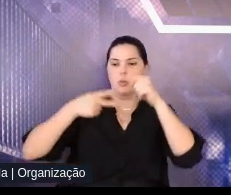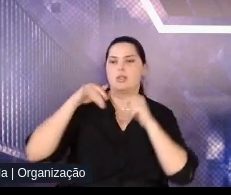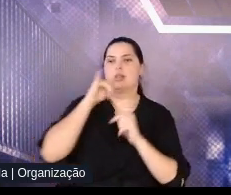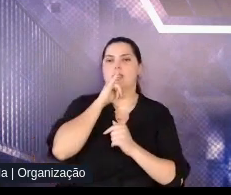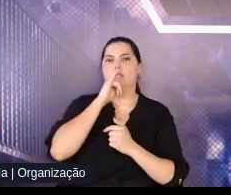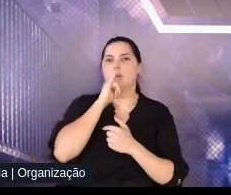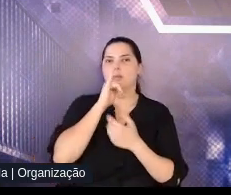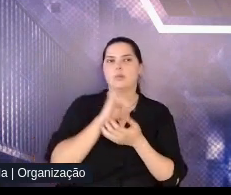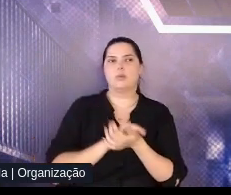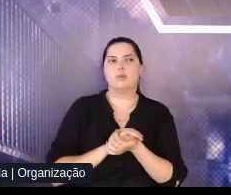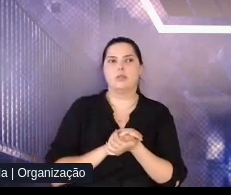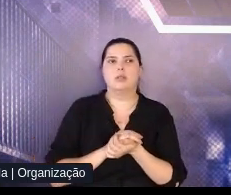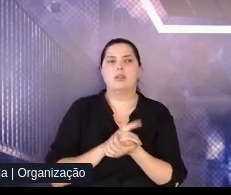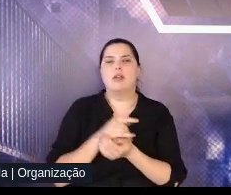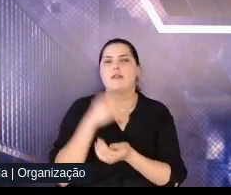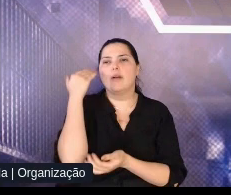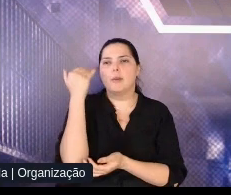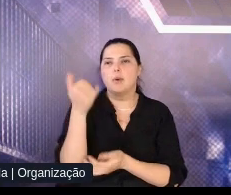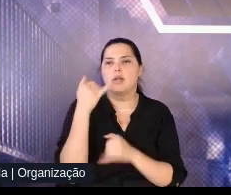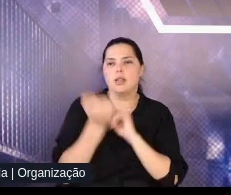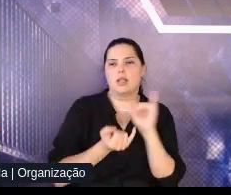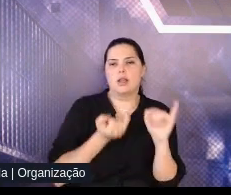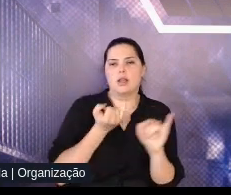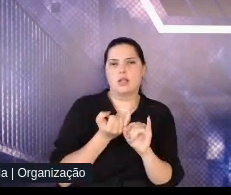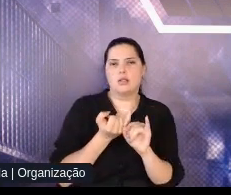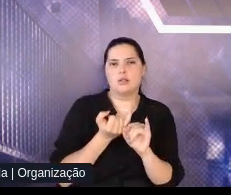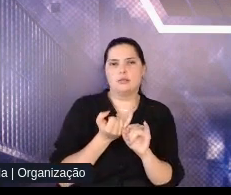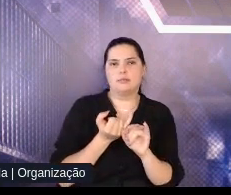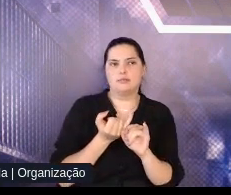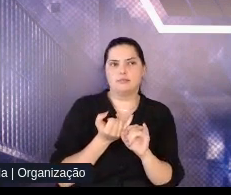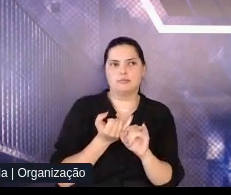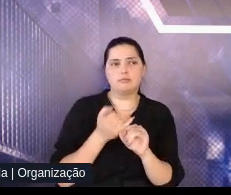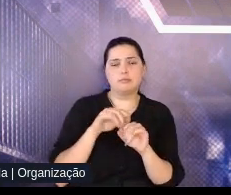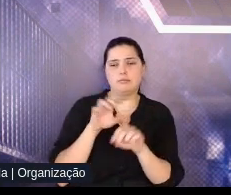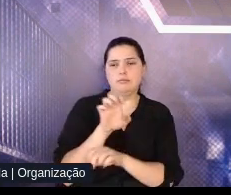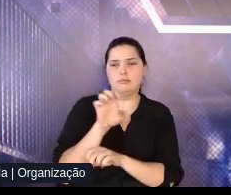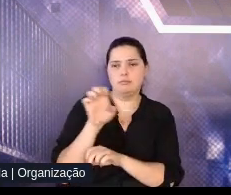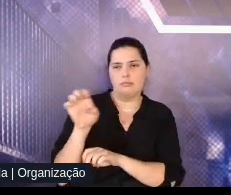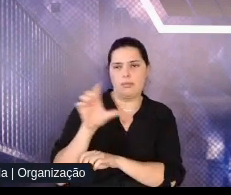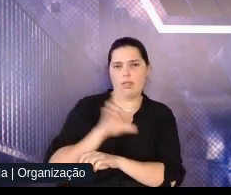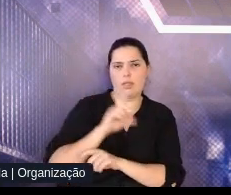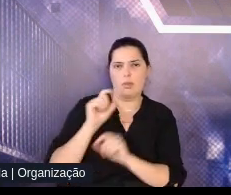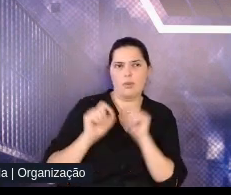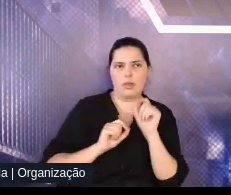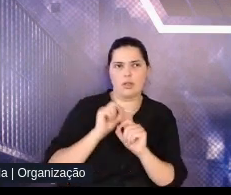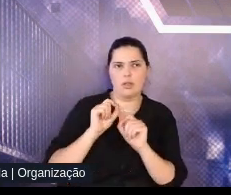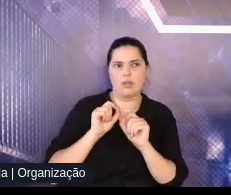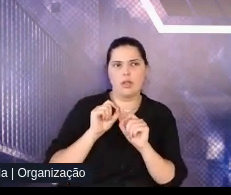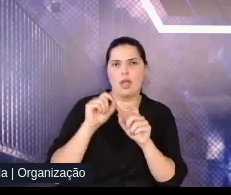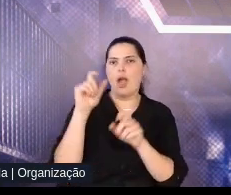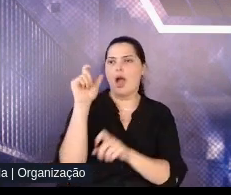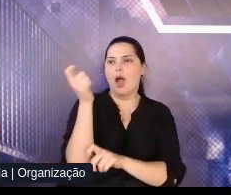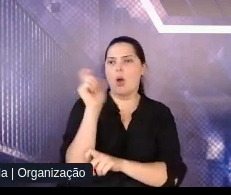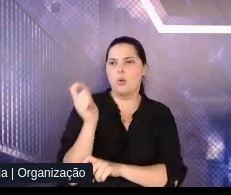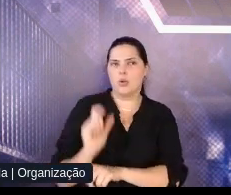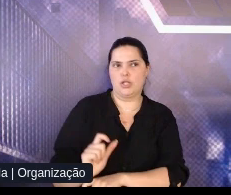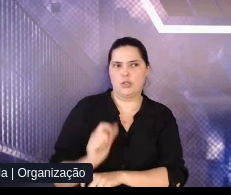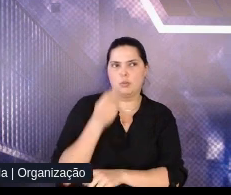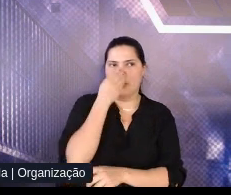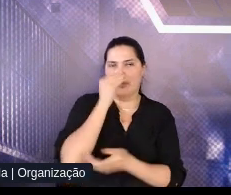exemplos que são bastante famosos na internet. Então, aqui mais à esquerda, a gente tem um caso de algoritmo